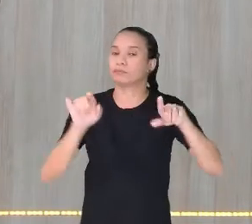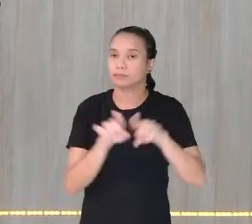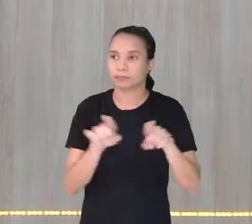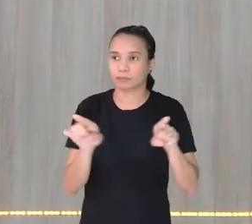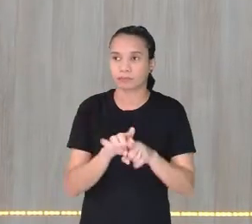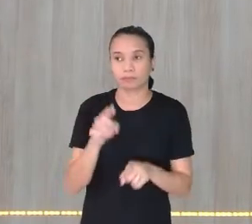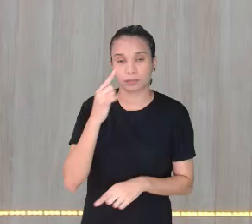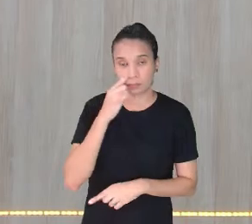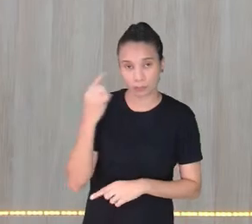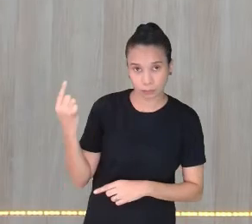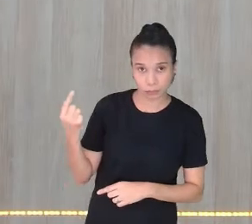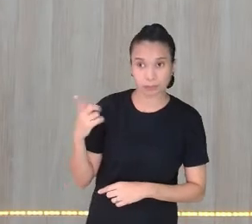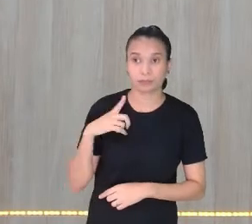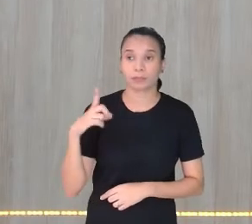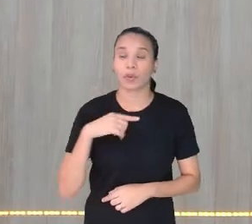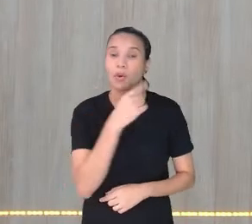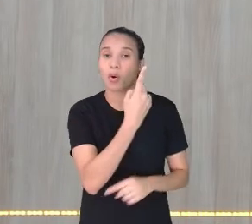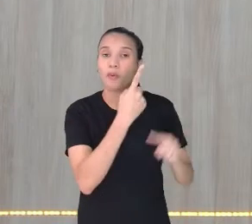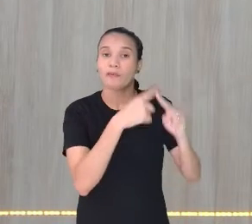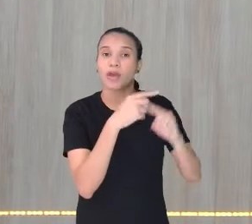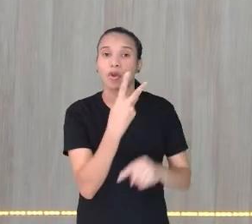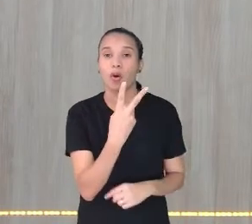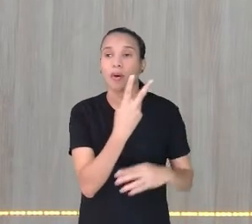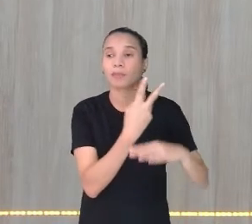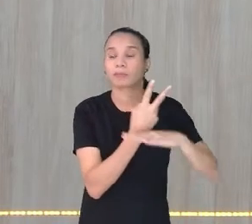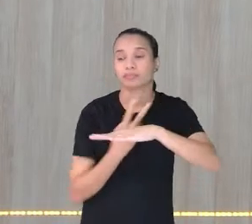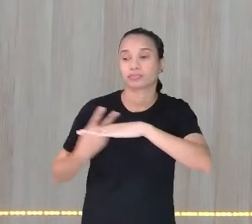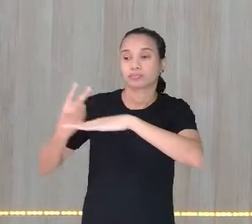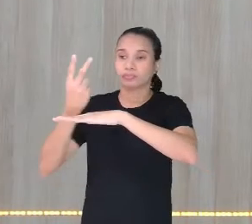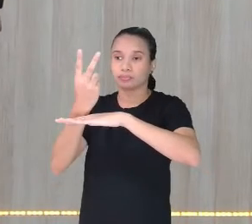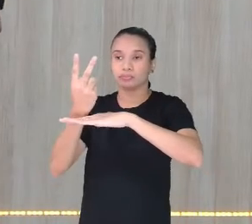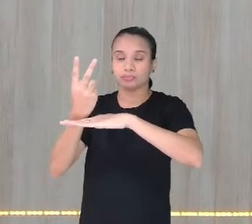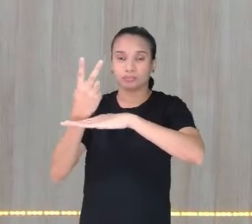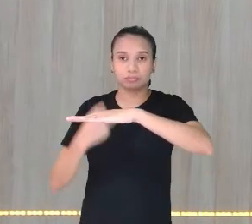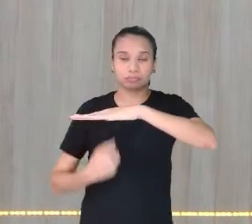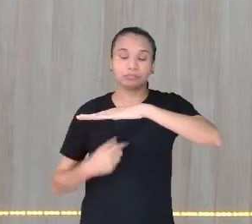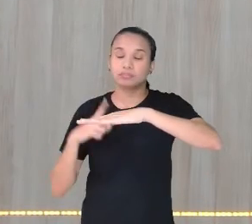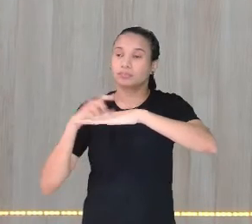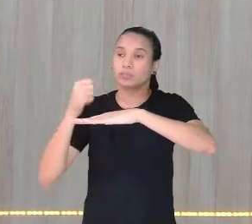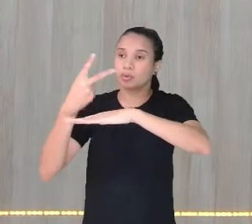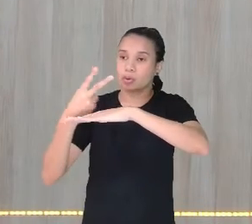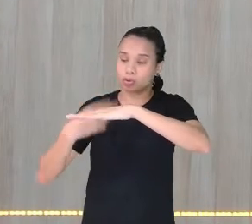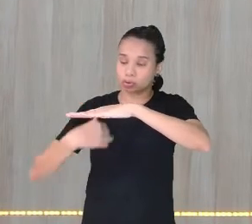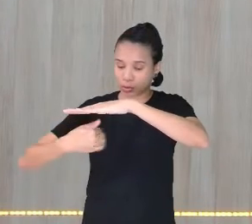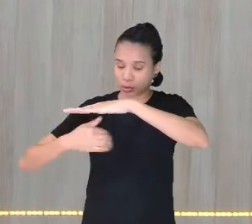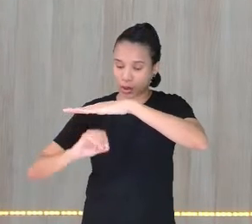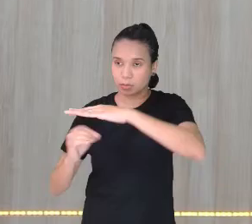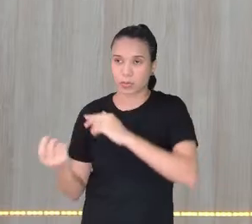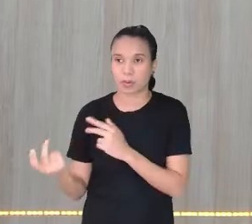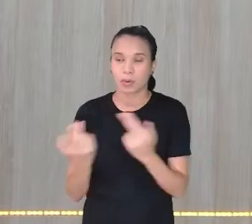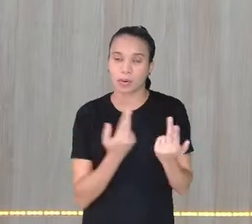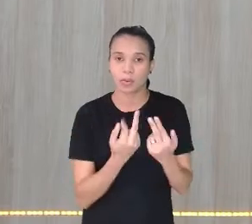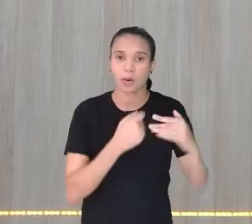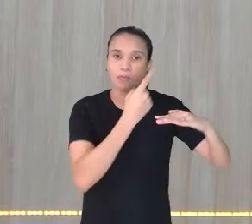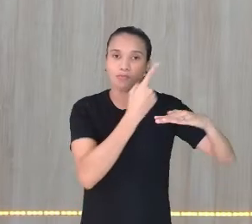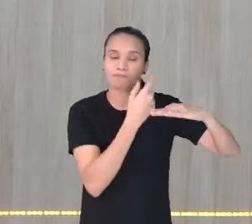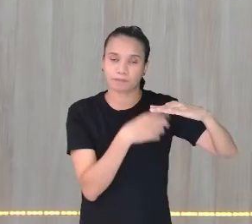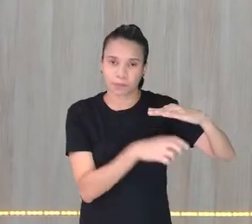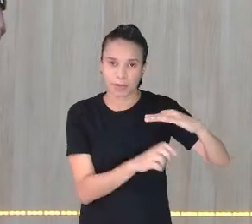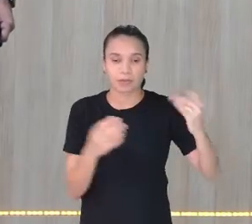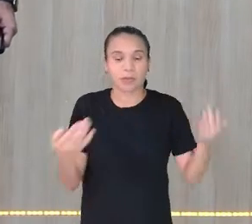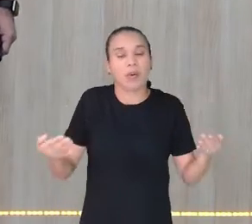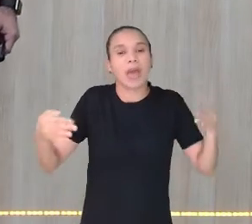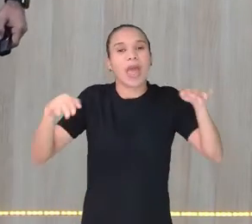por 2. E 1 vezes 2 é igual a quanto? É igual a 2. Então, 2/10 e 1/5